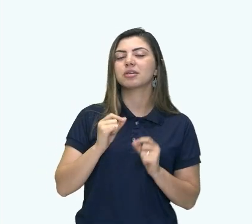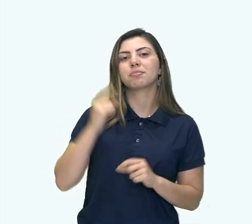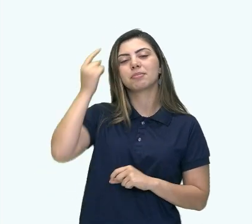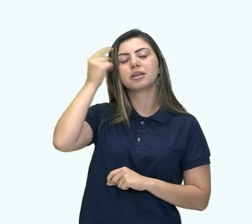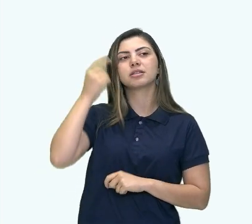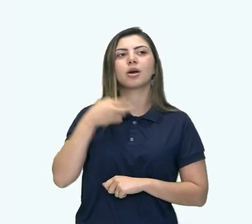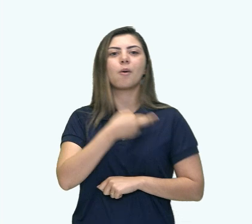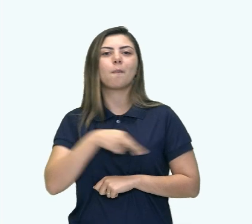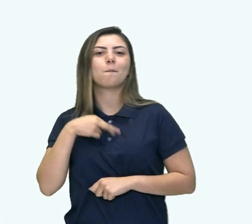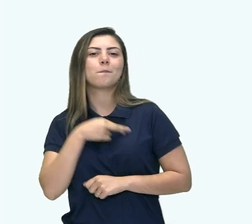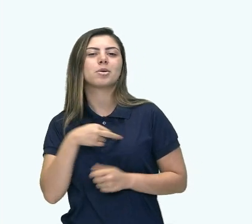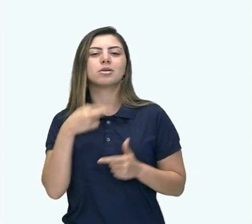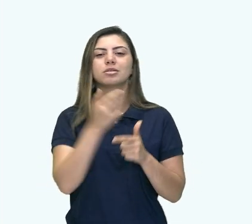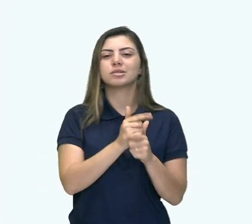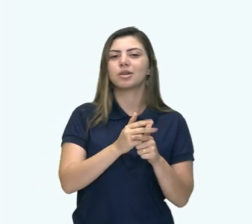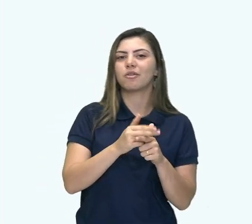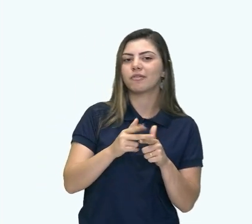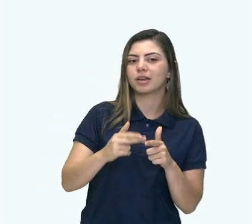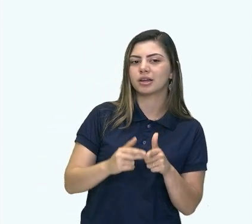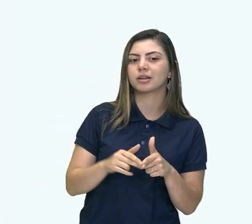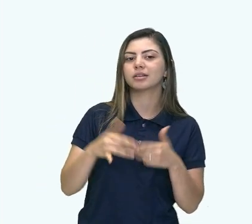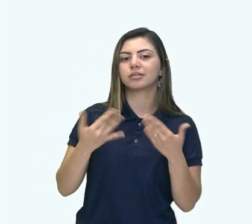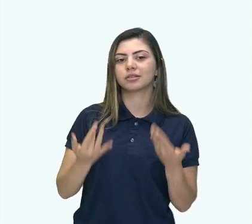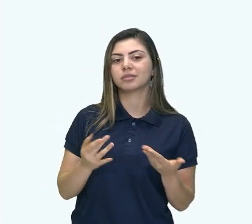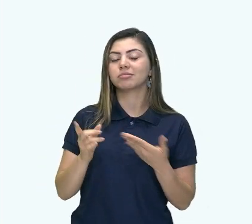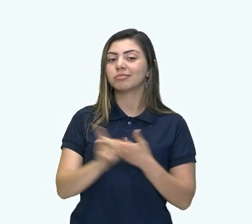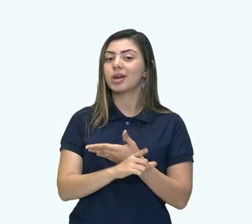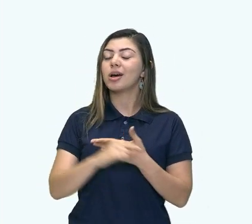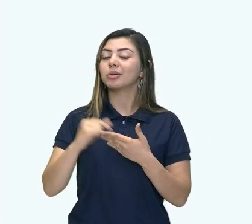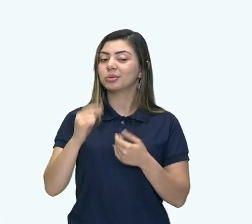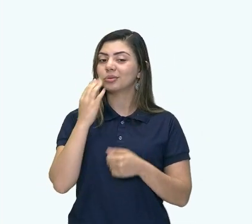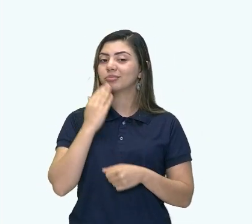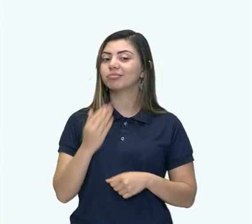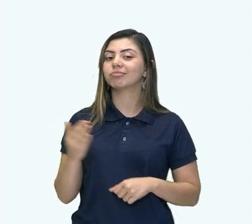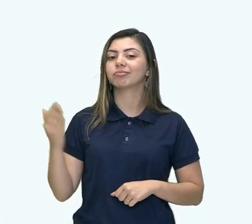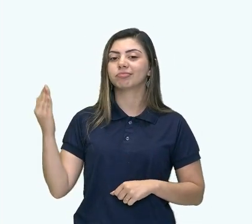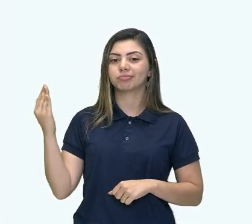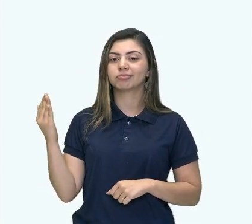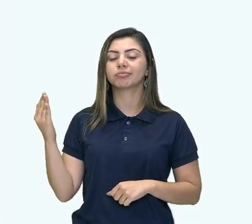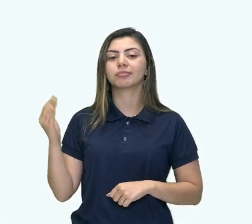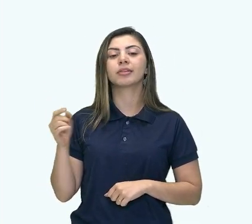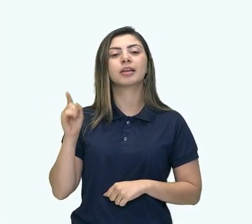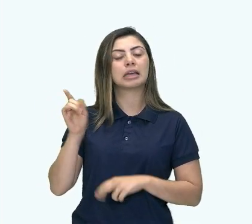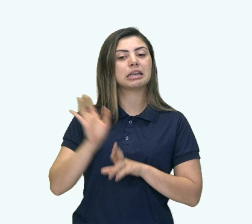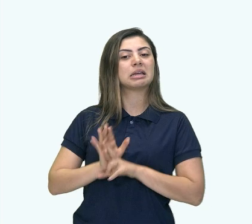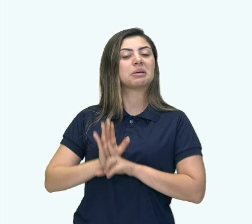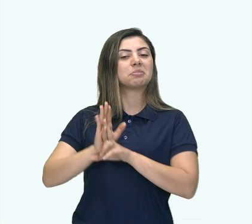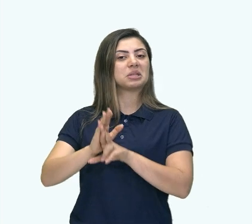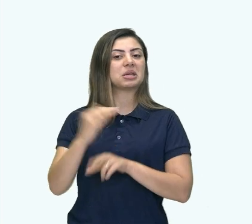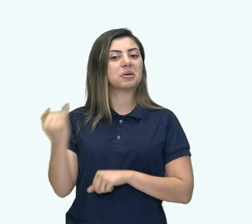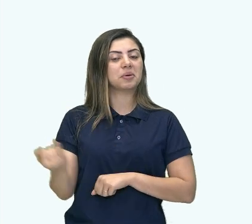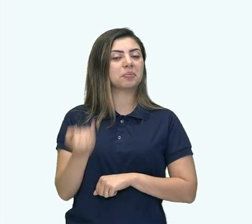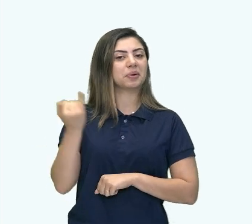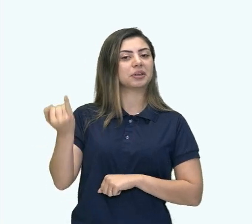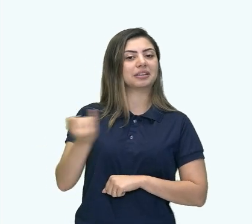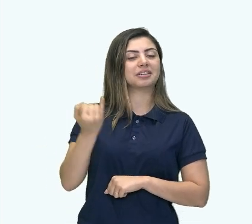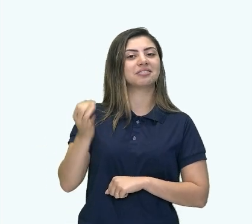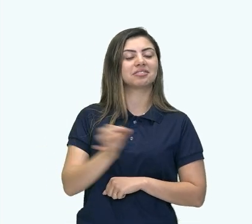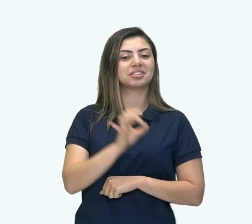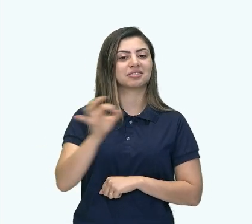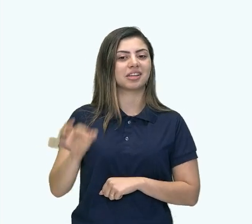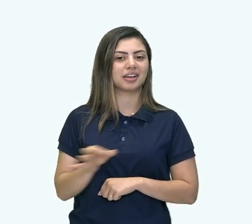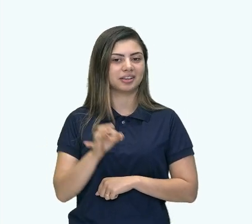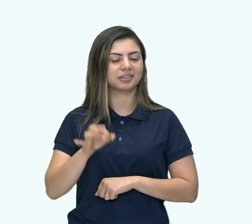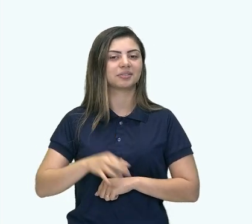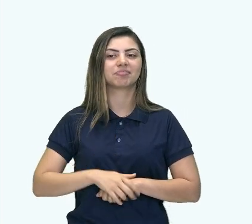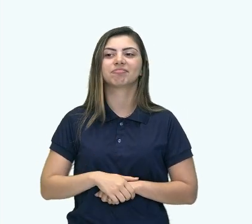gente vai falar de Rubem Fonseca. Muito representativo. Eu falei para vocês que nós vamos dar espaço